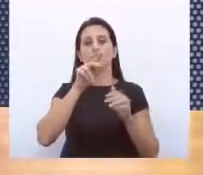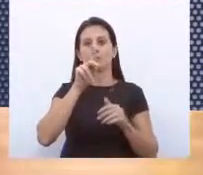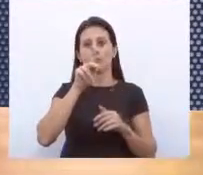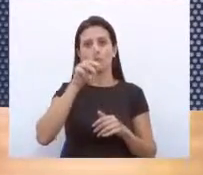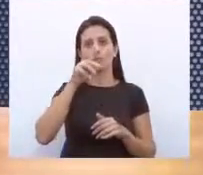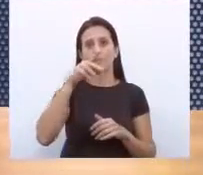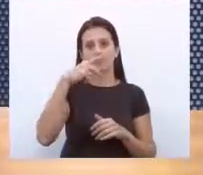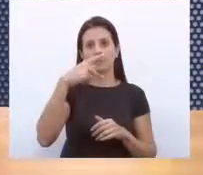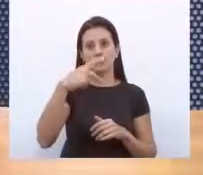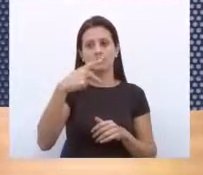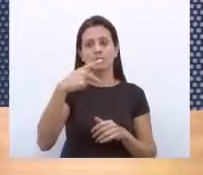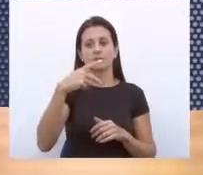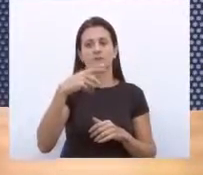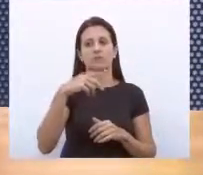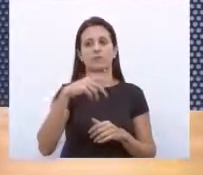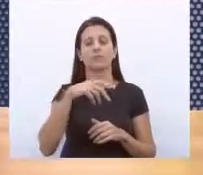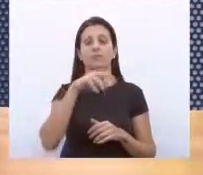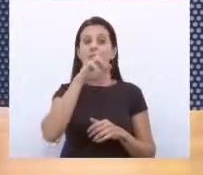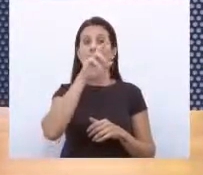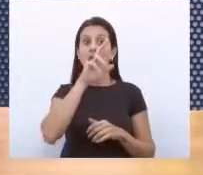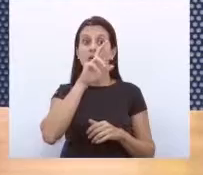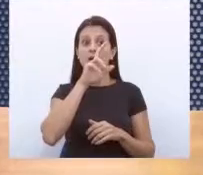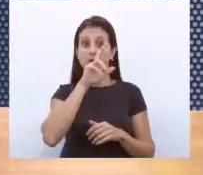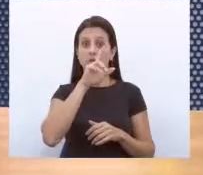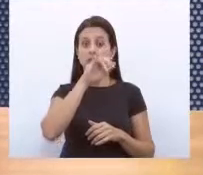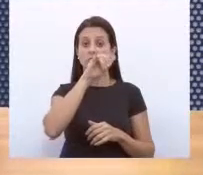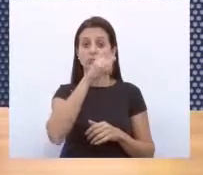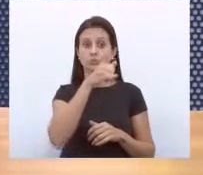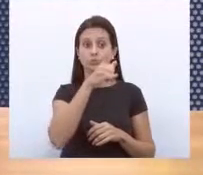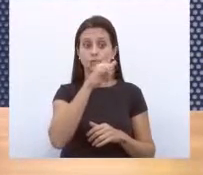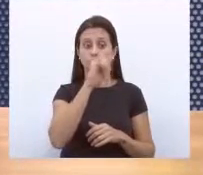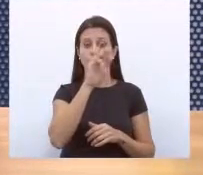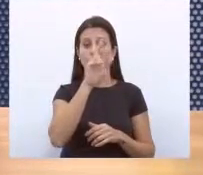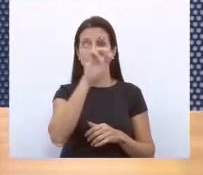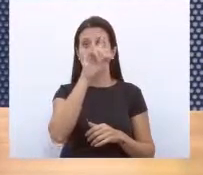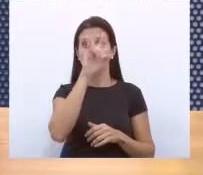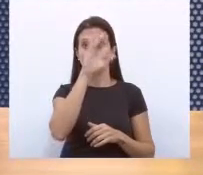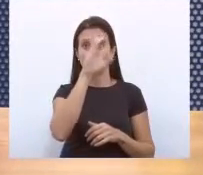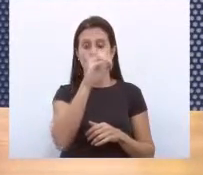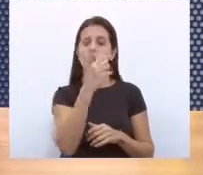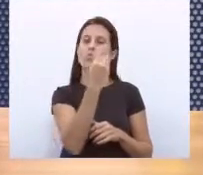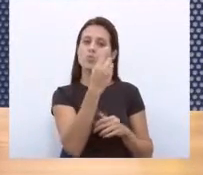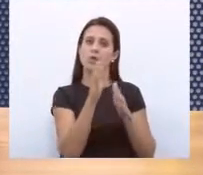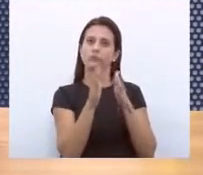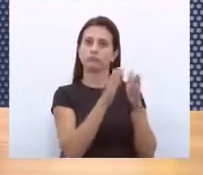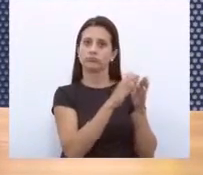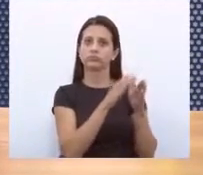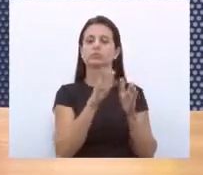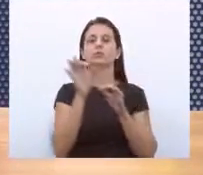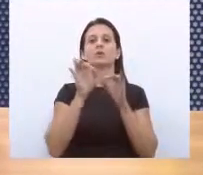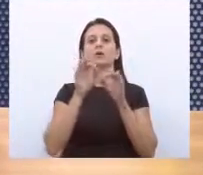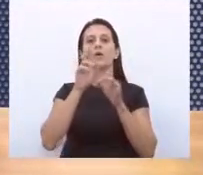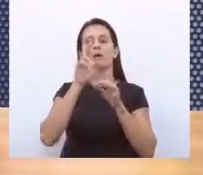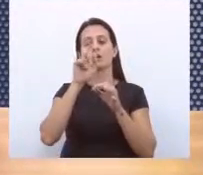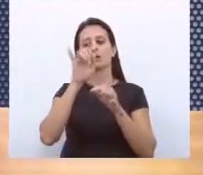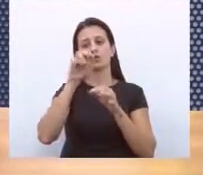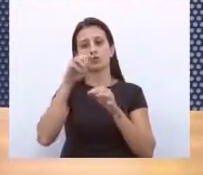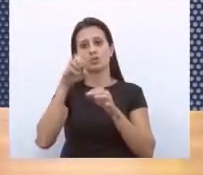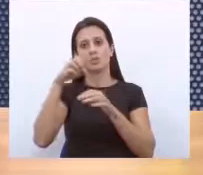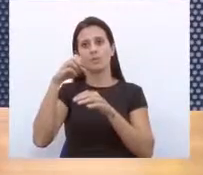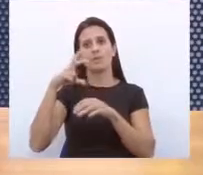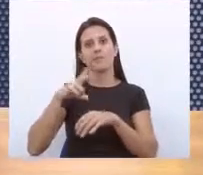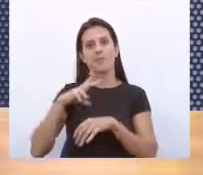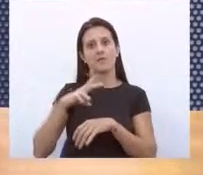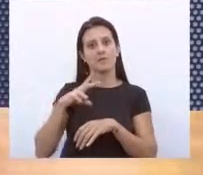seguinte: regime jurídico é uma coisa, regime previdenciário é outra, não é? Então,